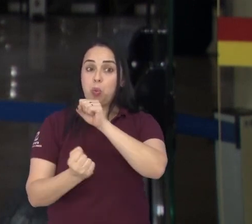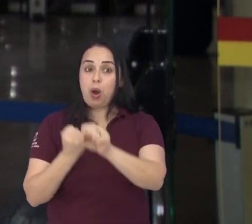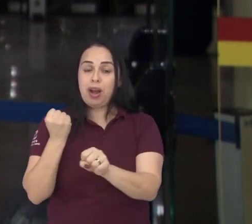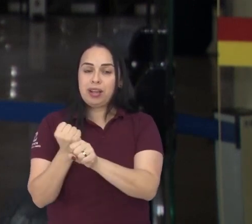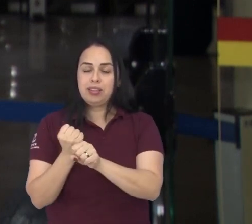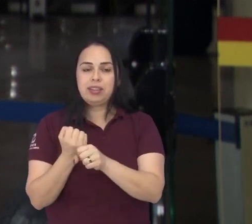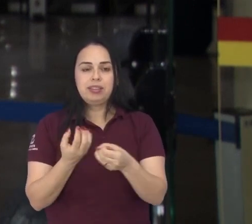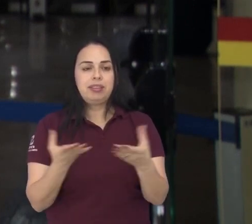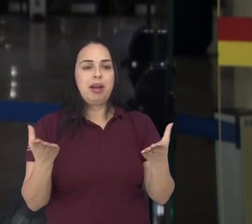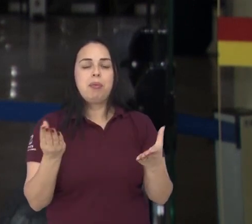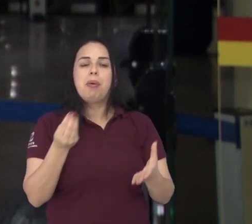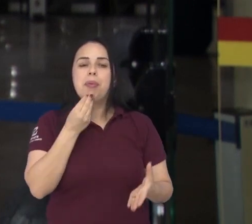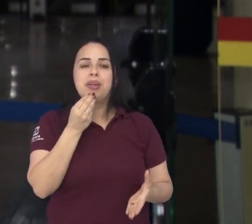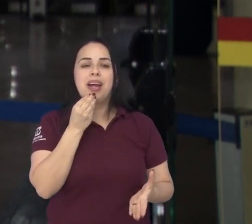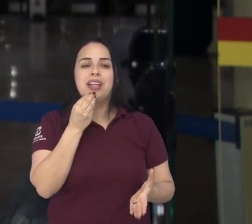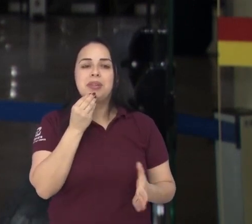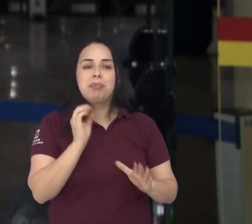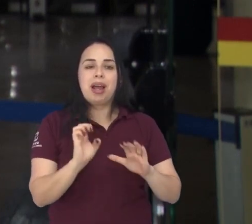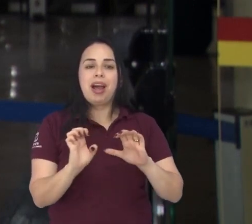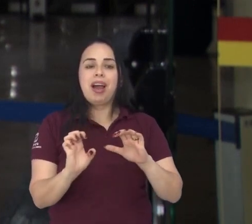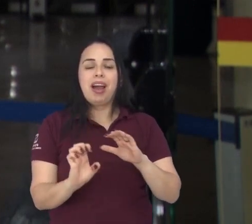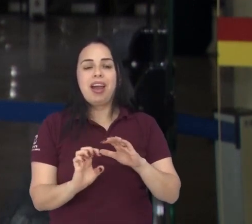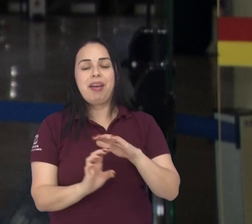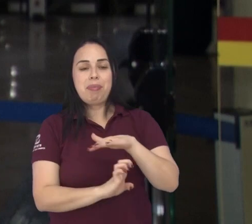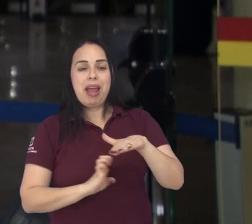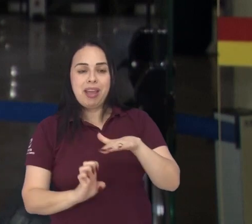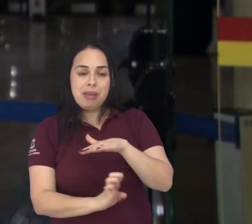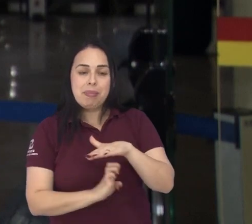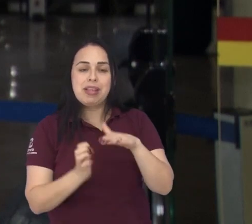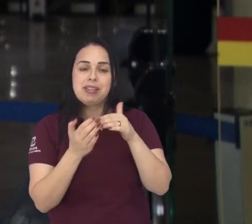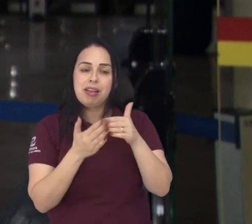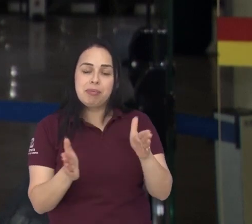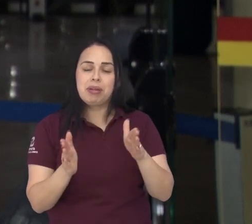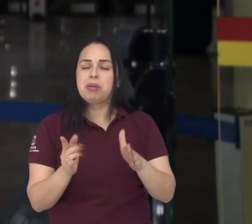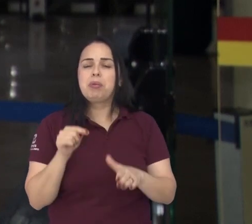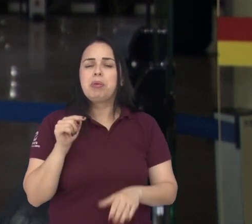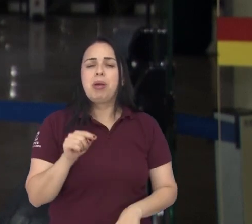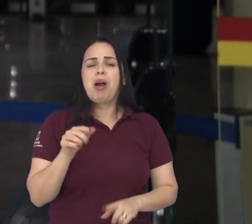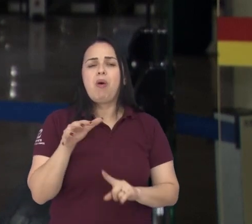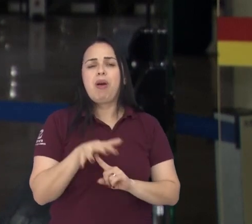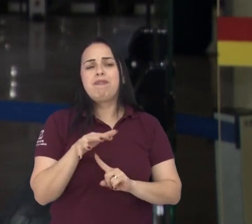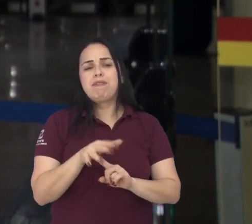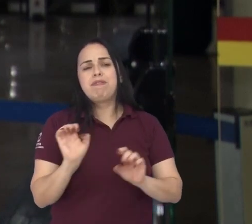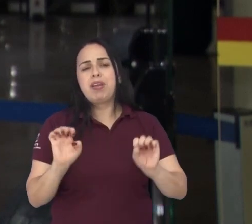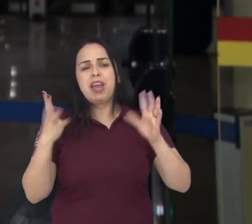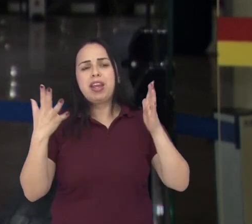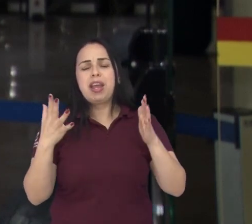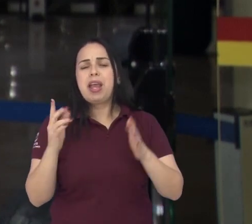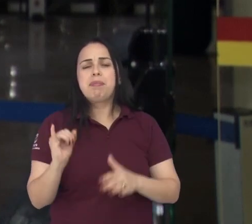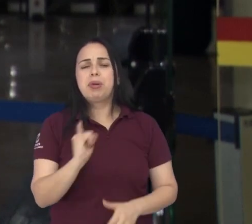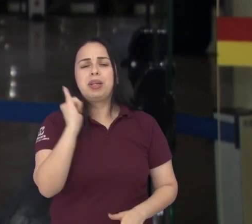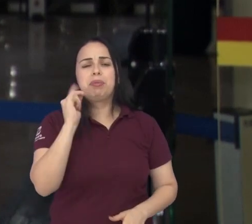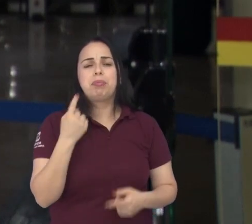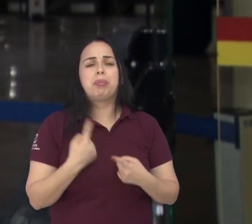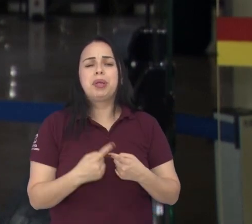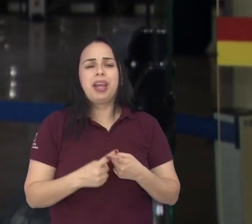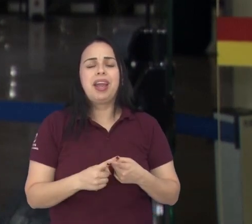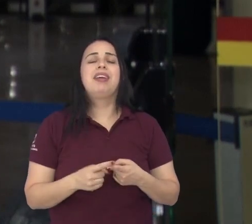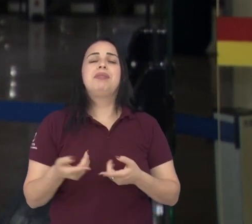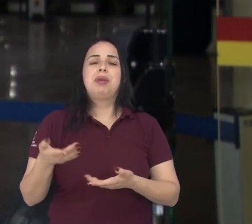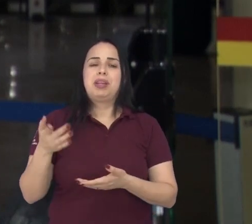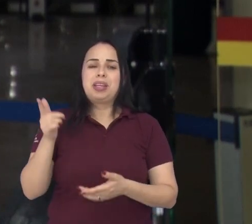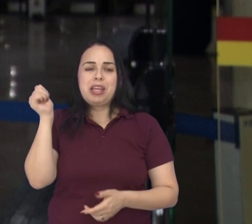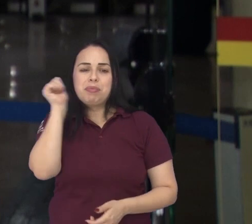anual para essas empreendedoras. Qual que é a importância desse evento? É o fortalecimento, é